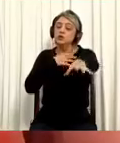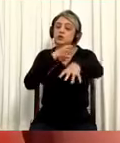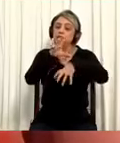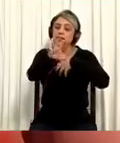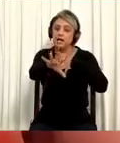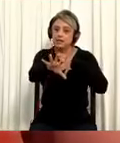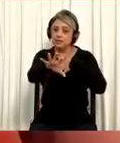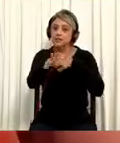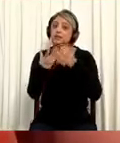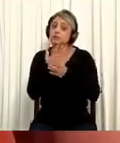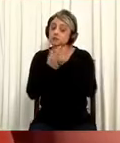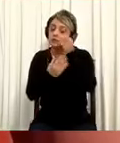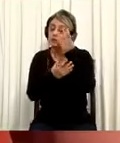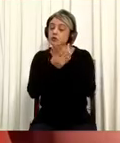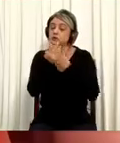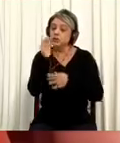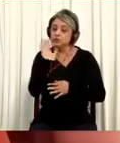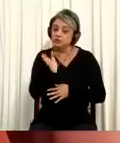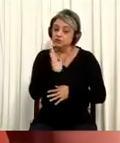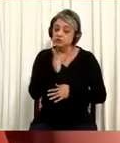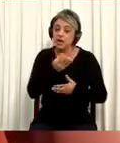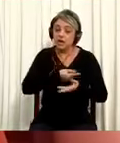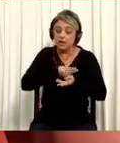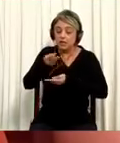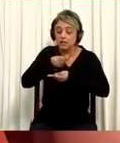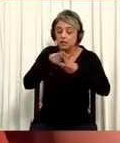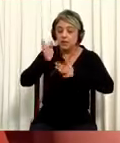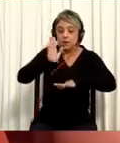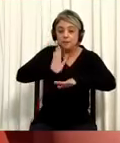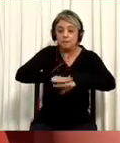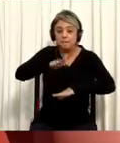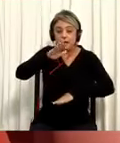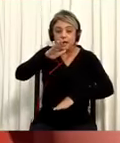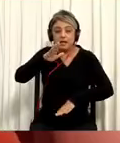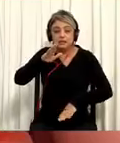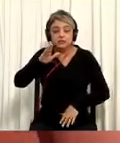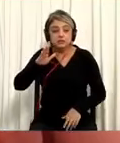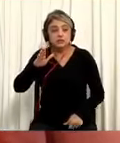Mãos Solidários, eles já entregou mais de